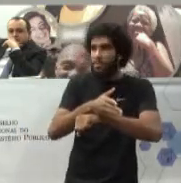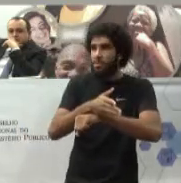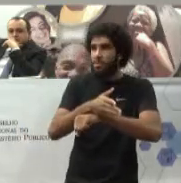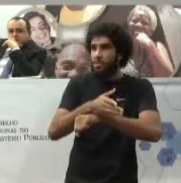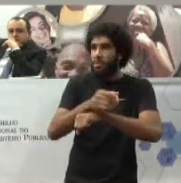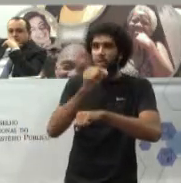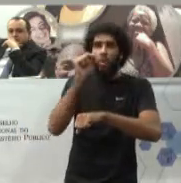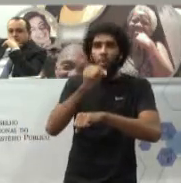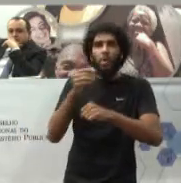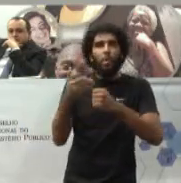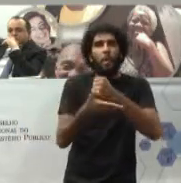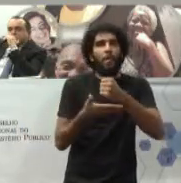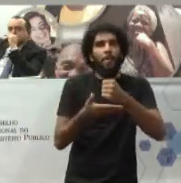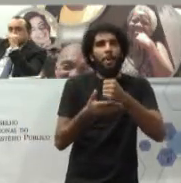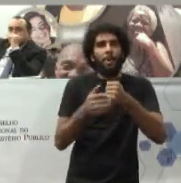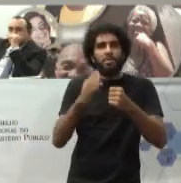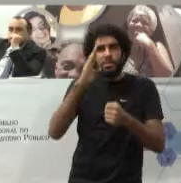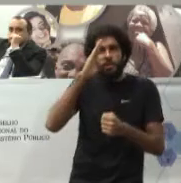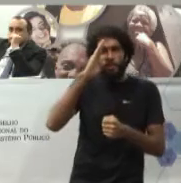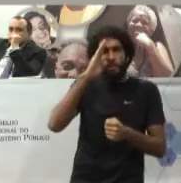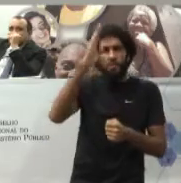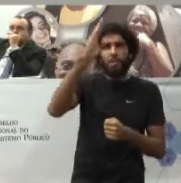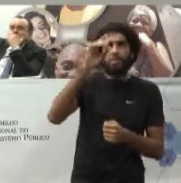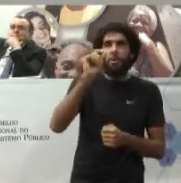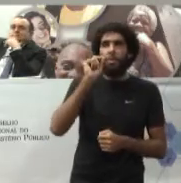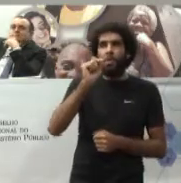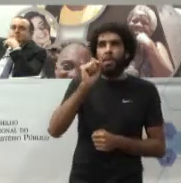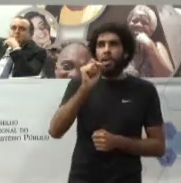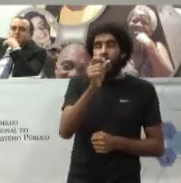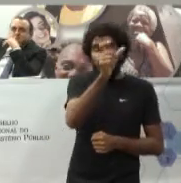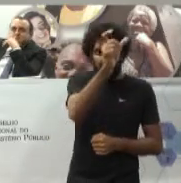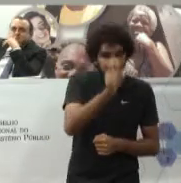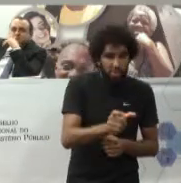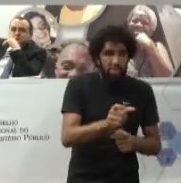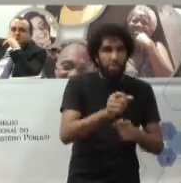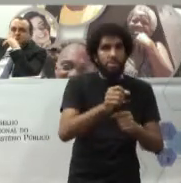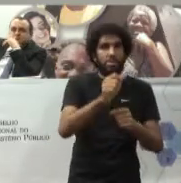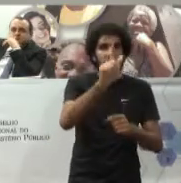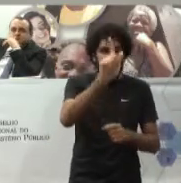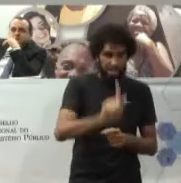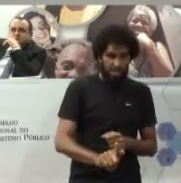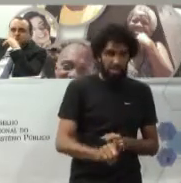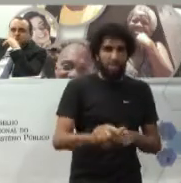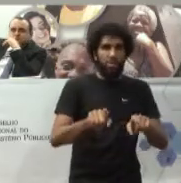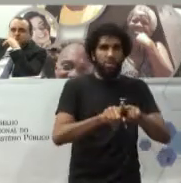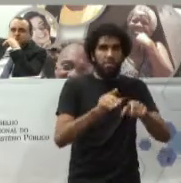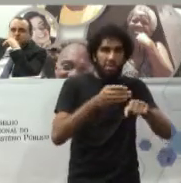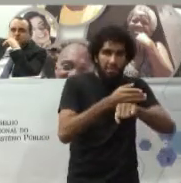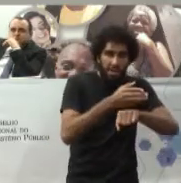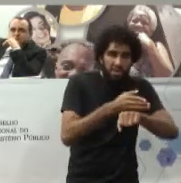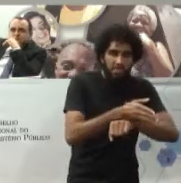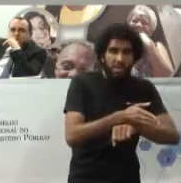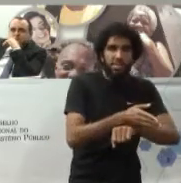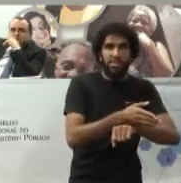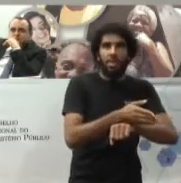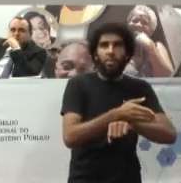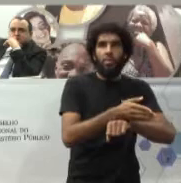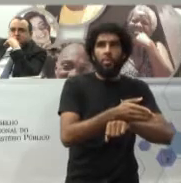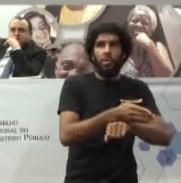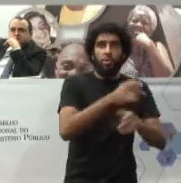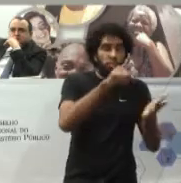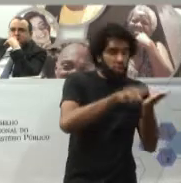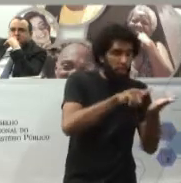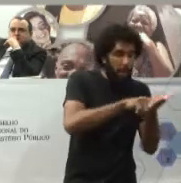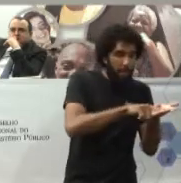que quem está no espaço do controle social no espaço da gestão participativa no espaço de tirar do papel a lei